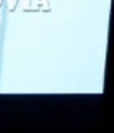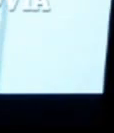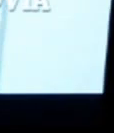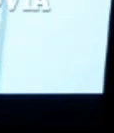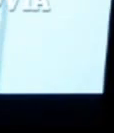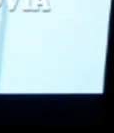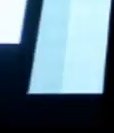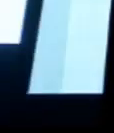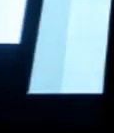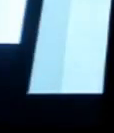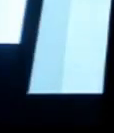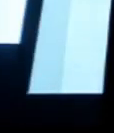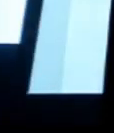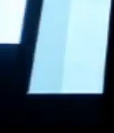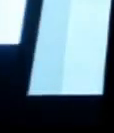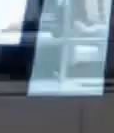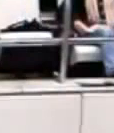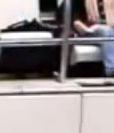só mais um minuto para finalizar.